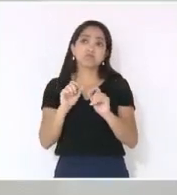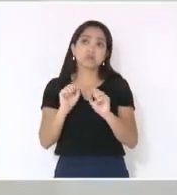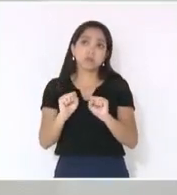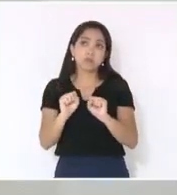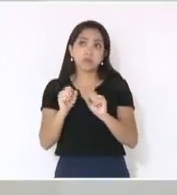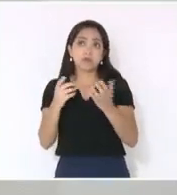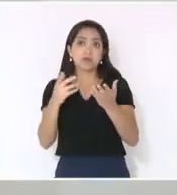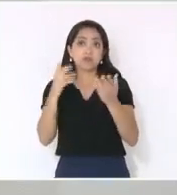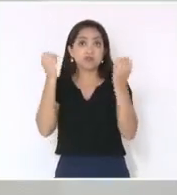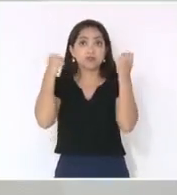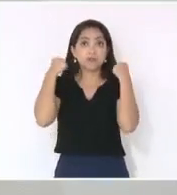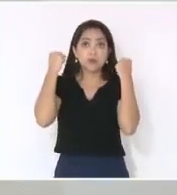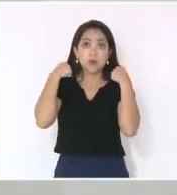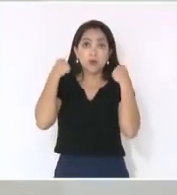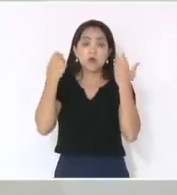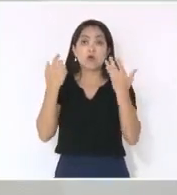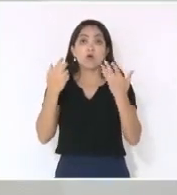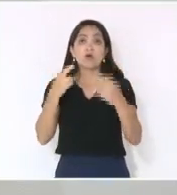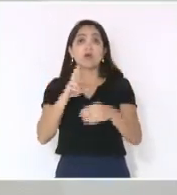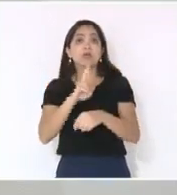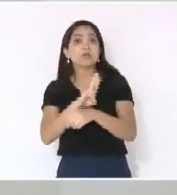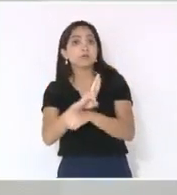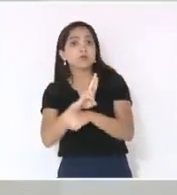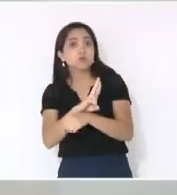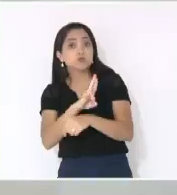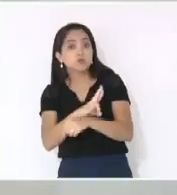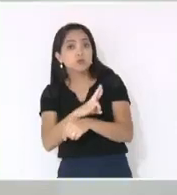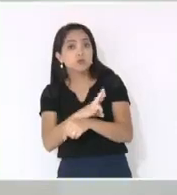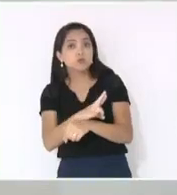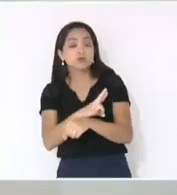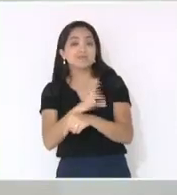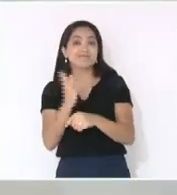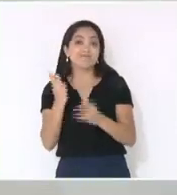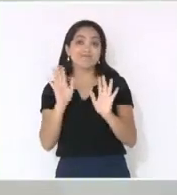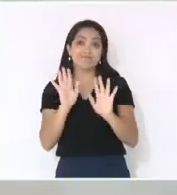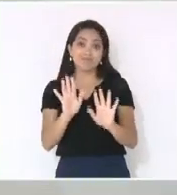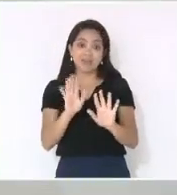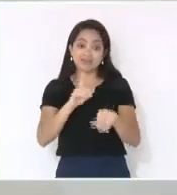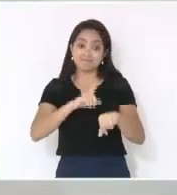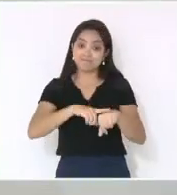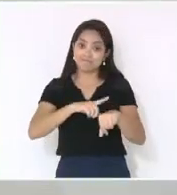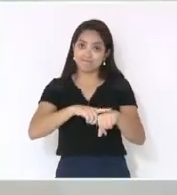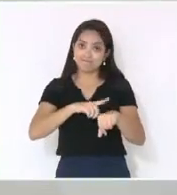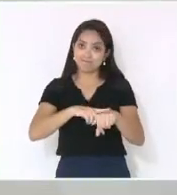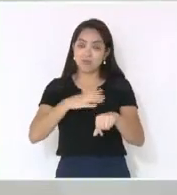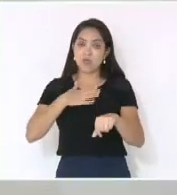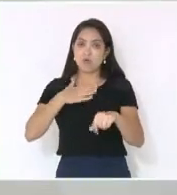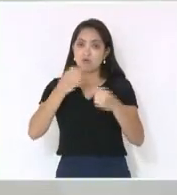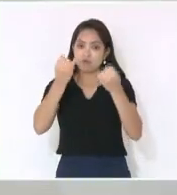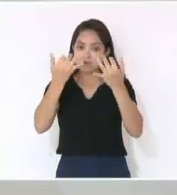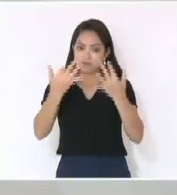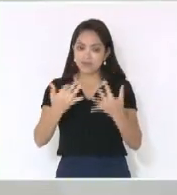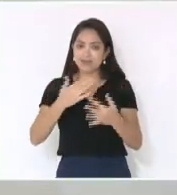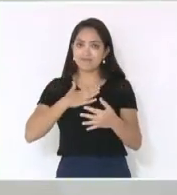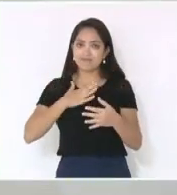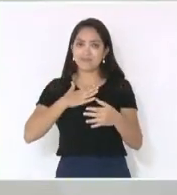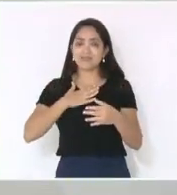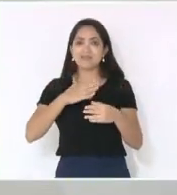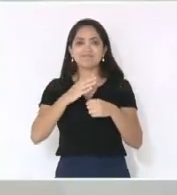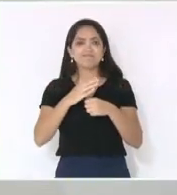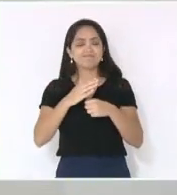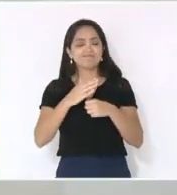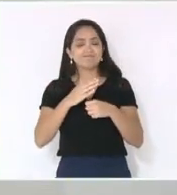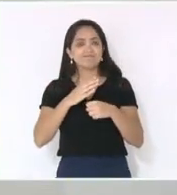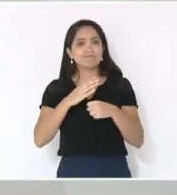Chapecó, de Rio do Sul, mas nesse momento peço a permissão para falar da minha querida cidade, a maior